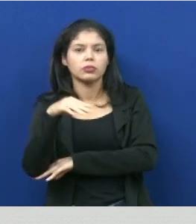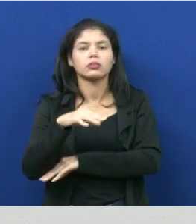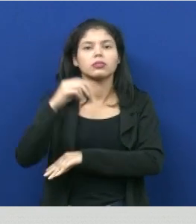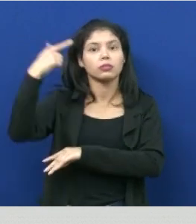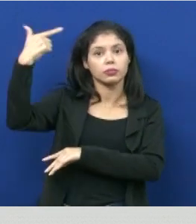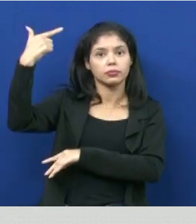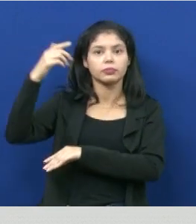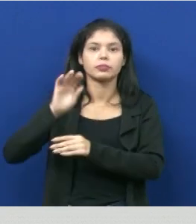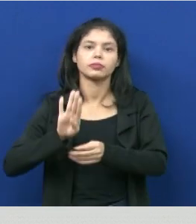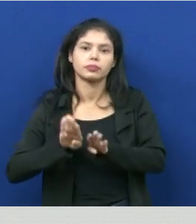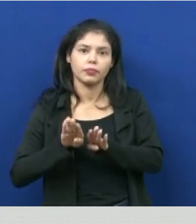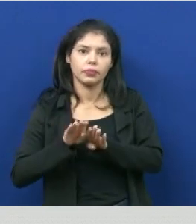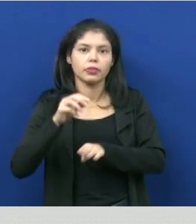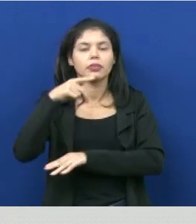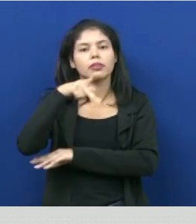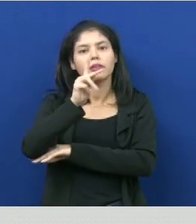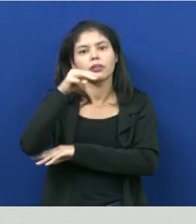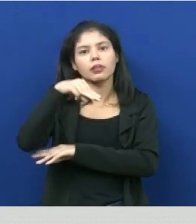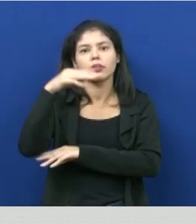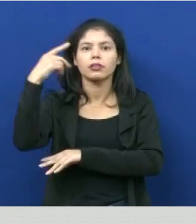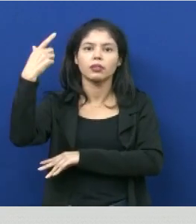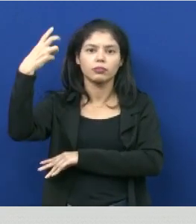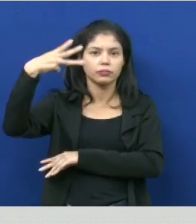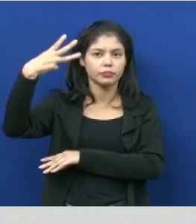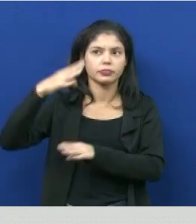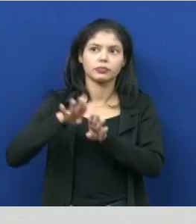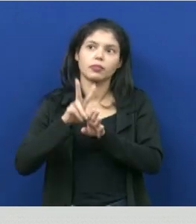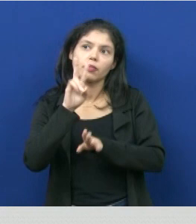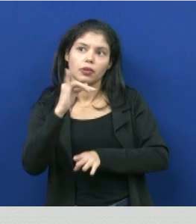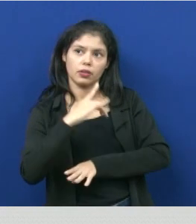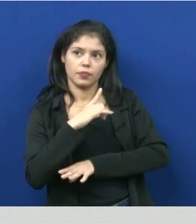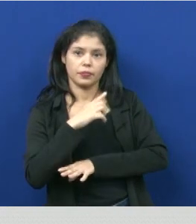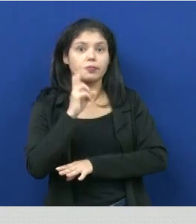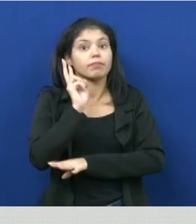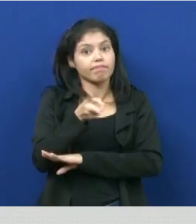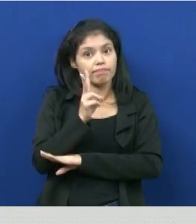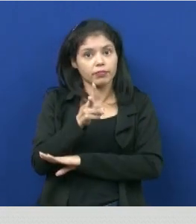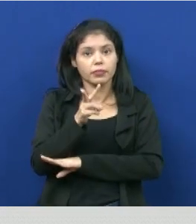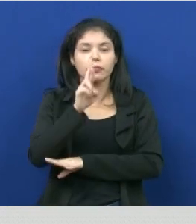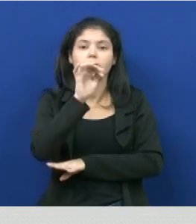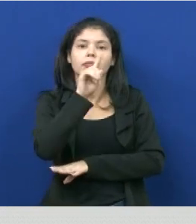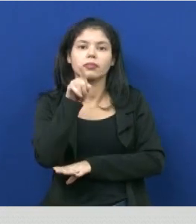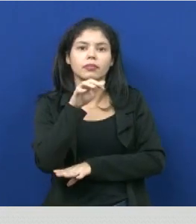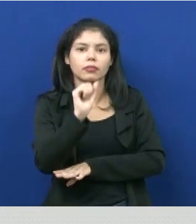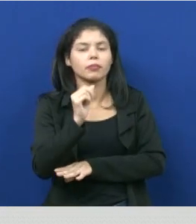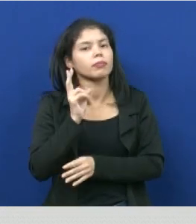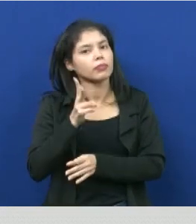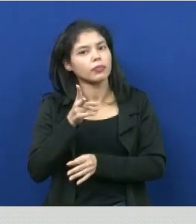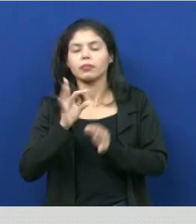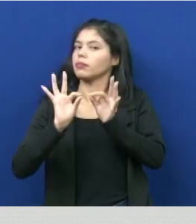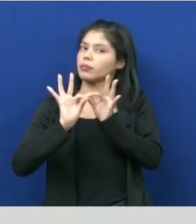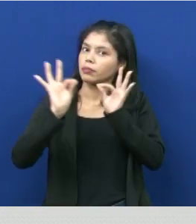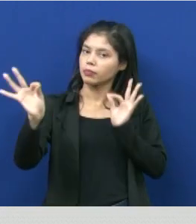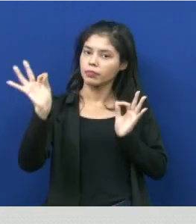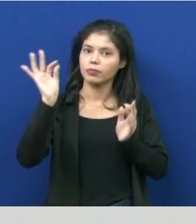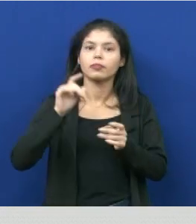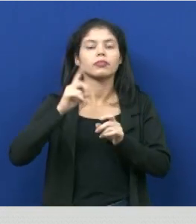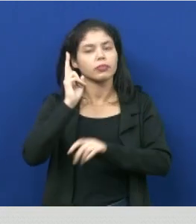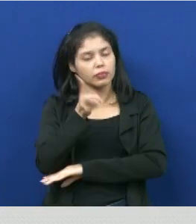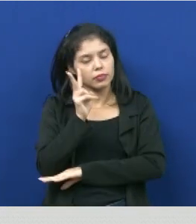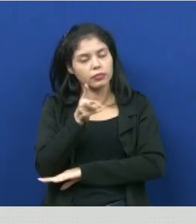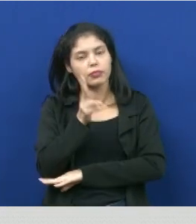área. Essas razões, elas devem sempre estar na mesma medida, tá? Sempre com